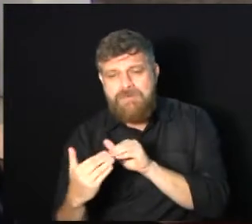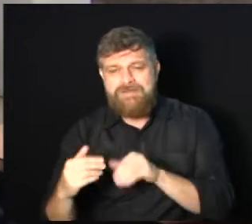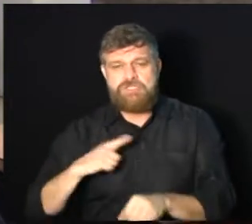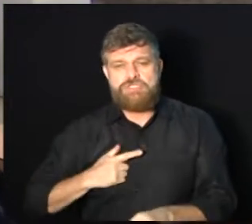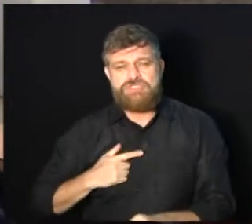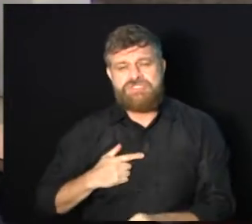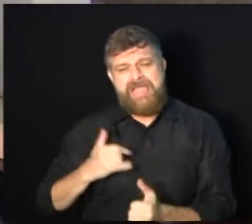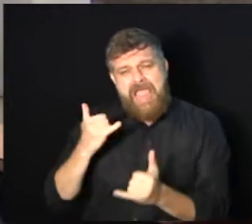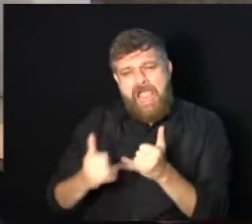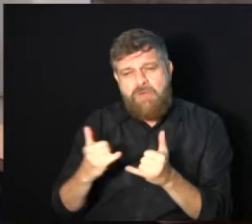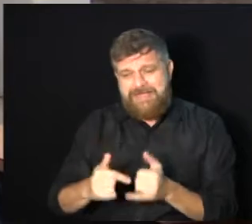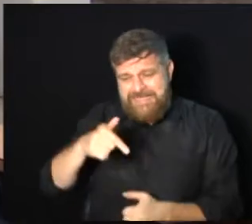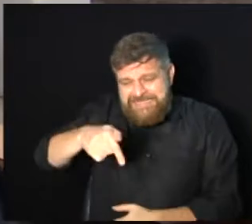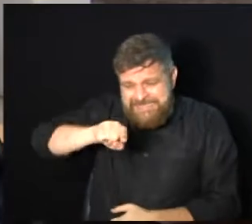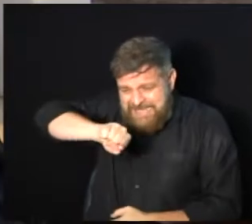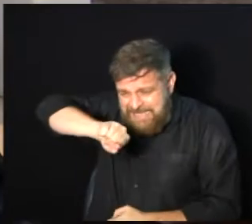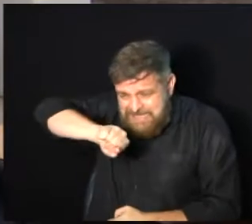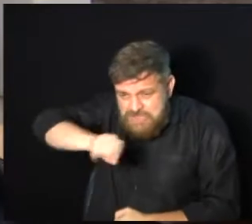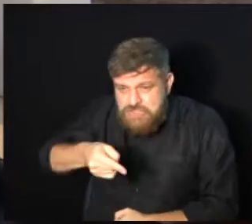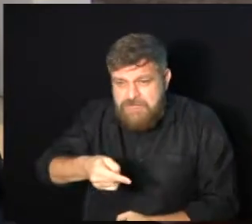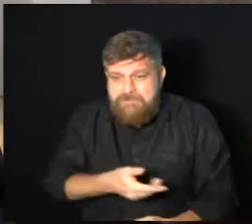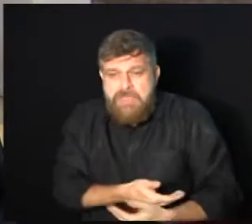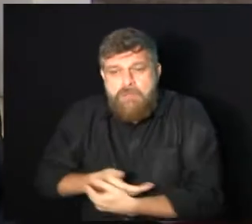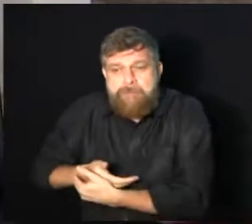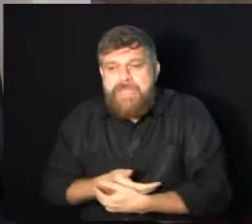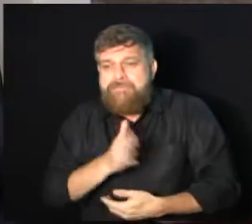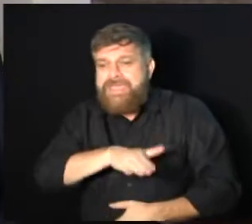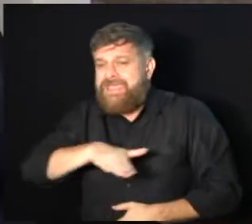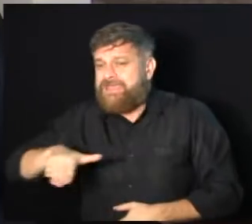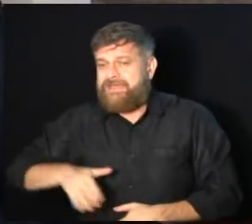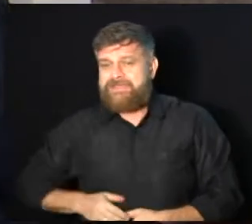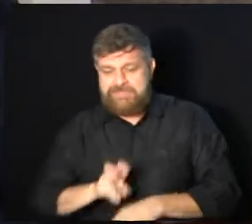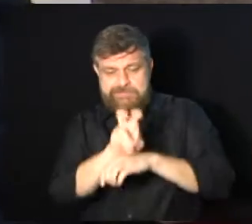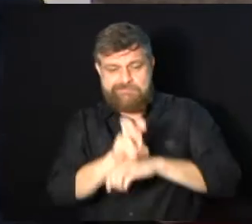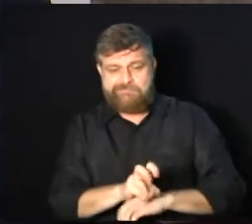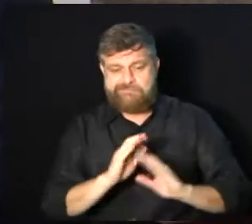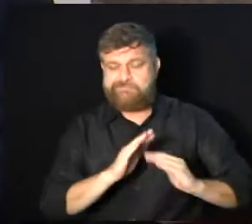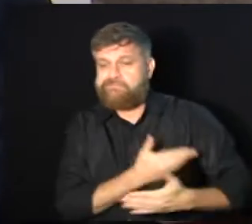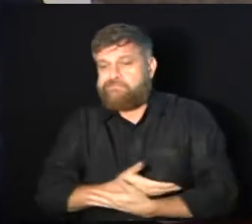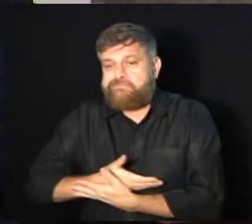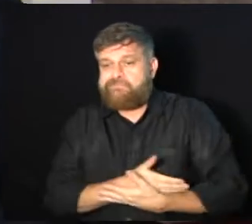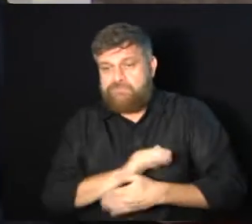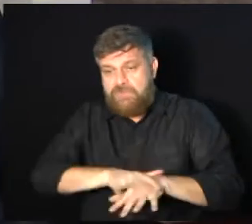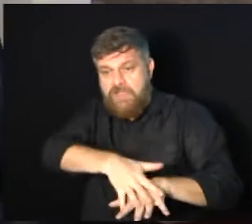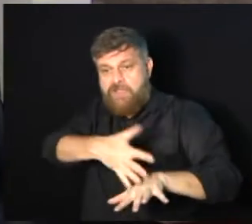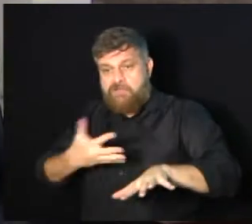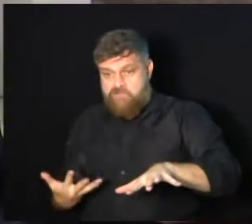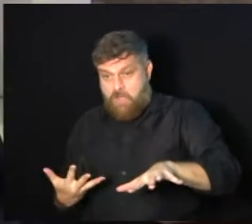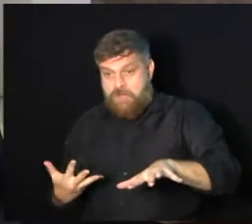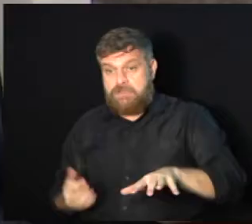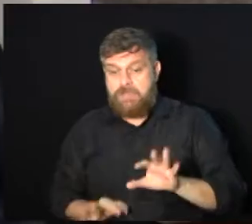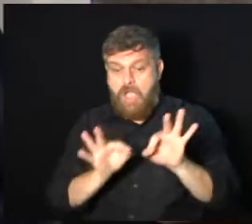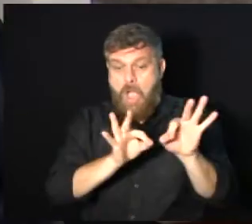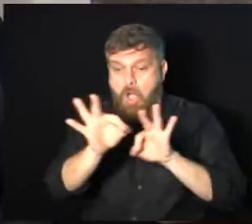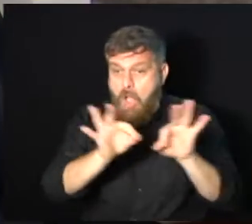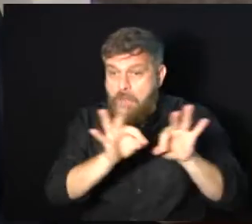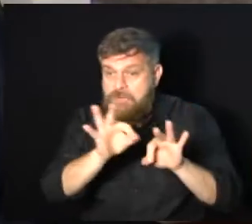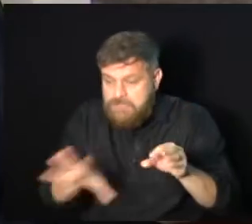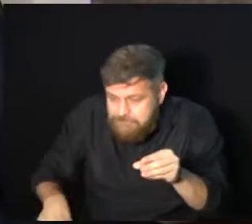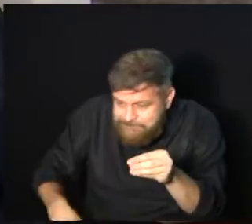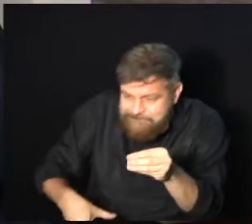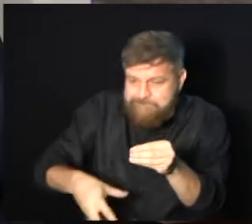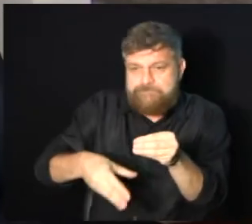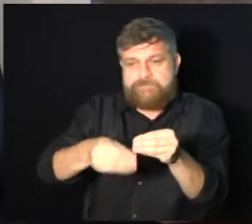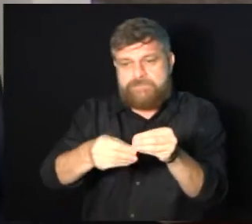aproximadamente 7 mil crianças fora das creches. E com este projeto, com certeza, vem agregar